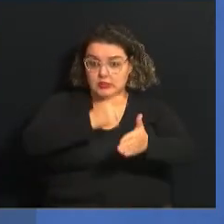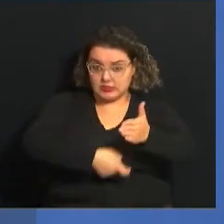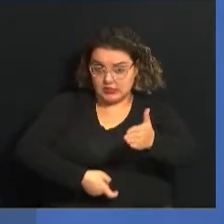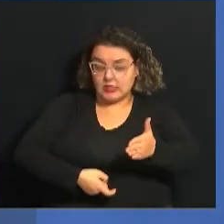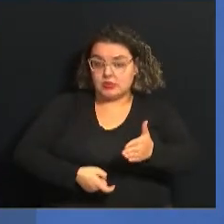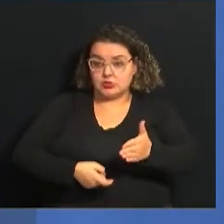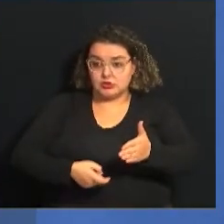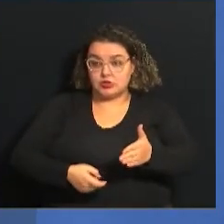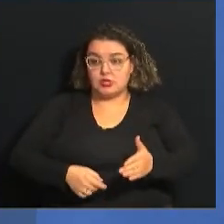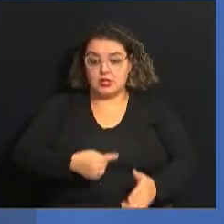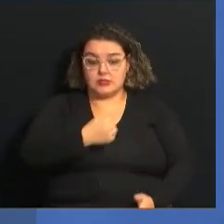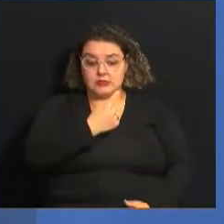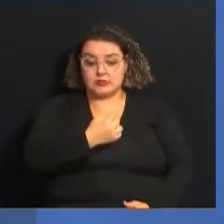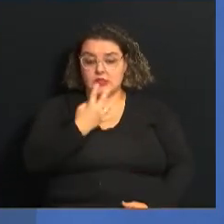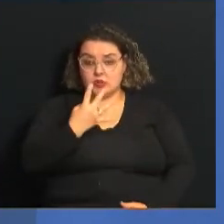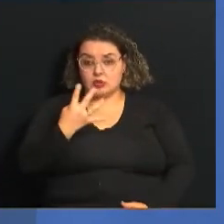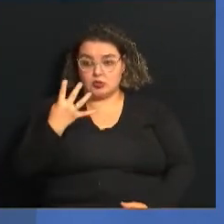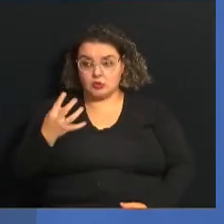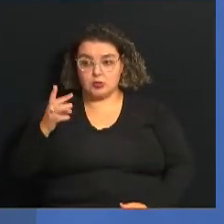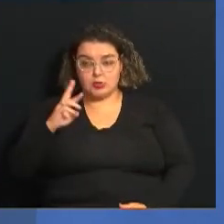é de R$